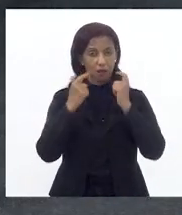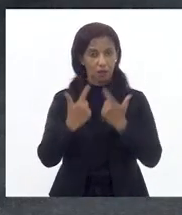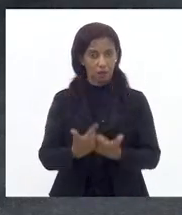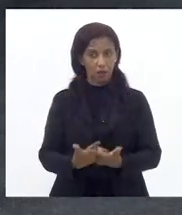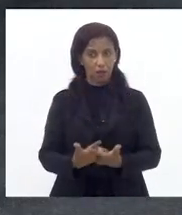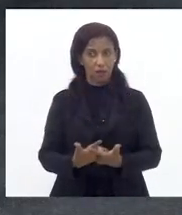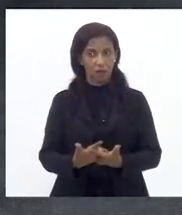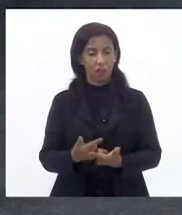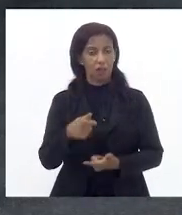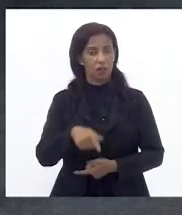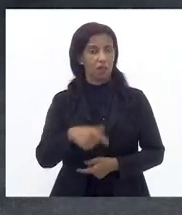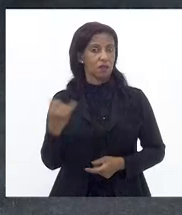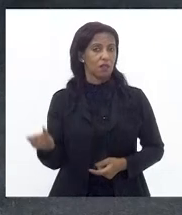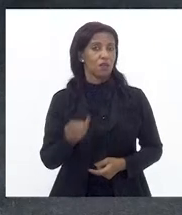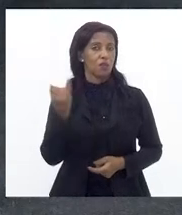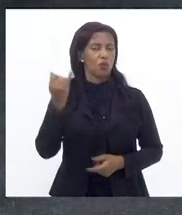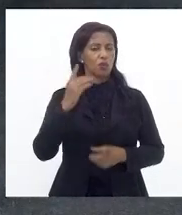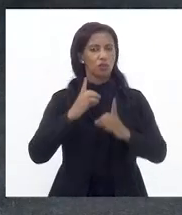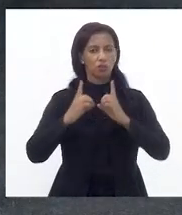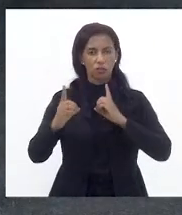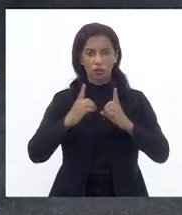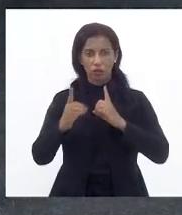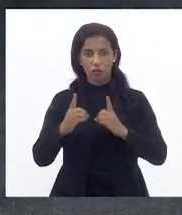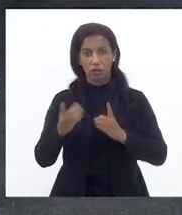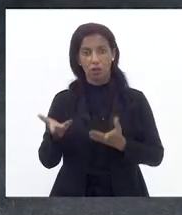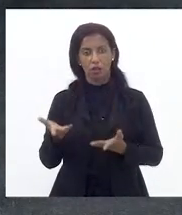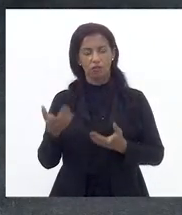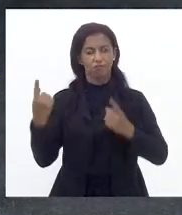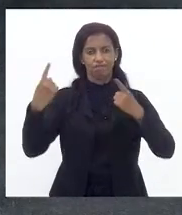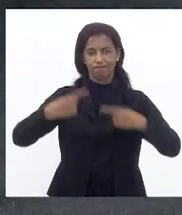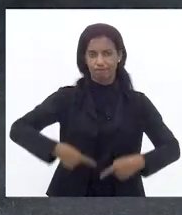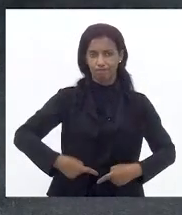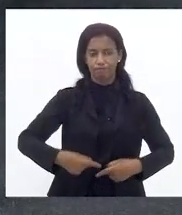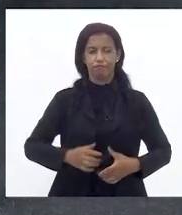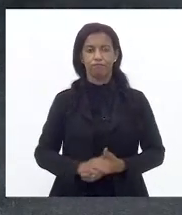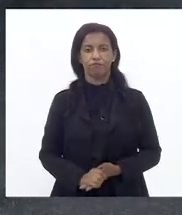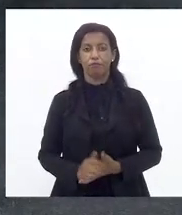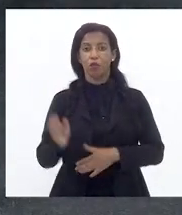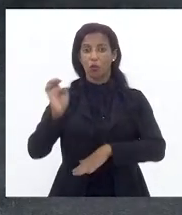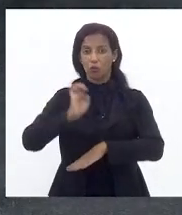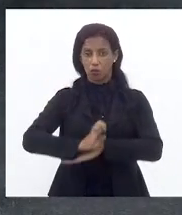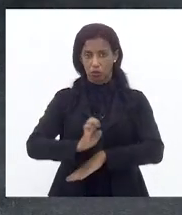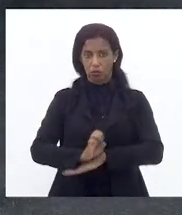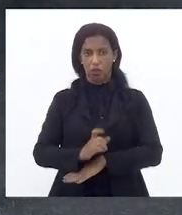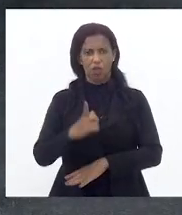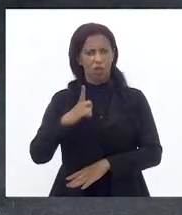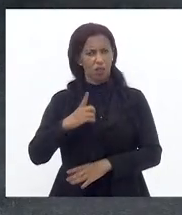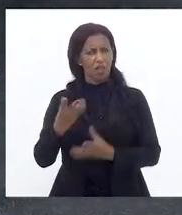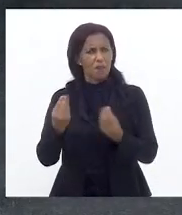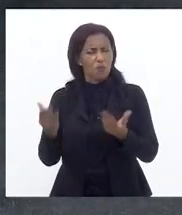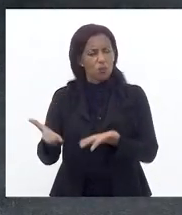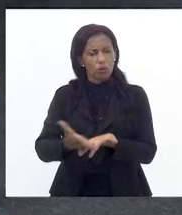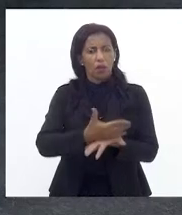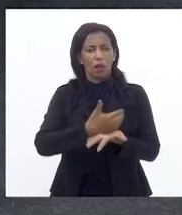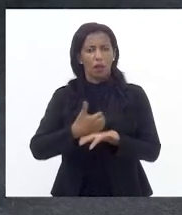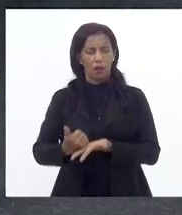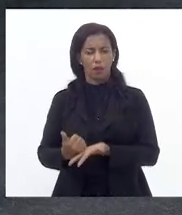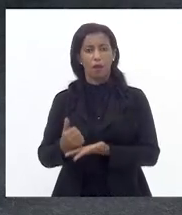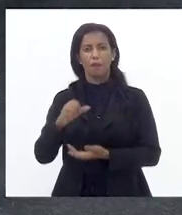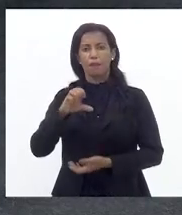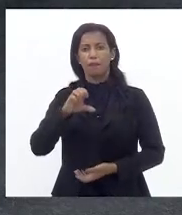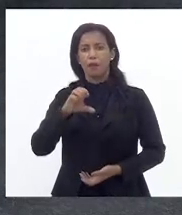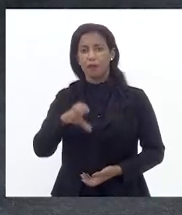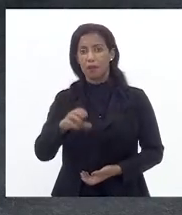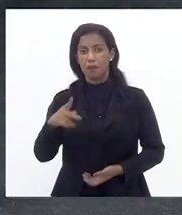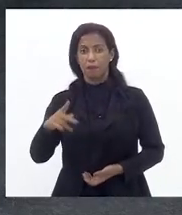e nesta importante discussão que está sendo travada o estado Ainda tem muito arrecadar por meio da seppir